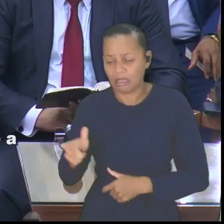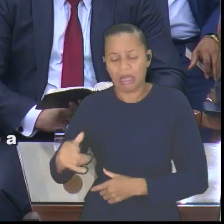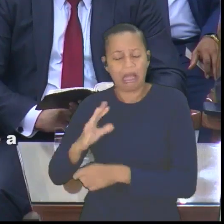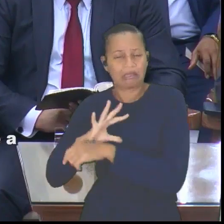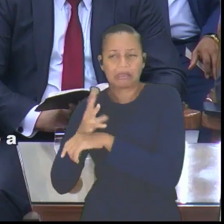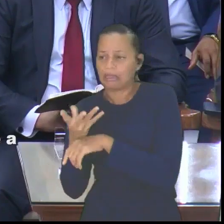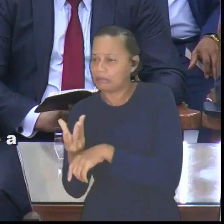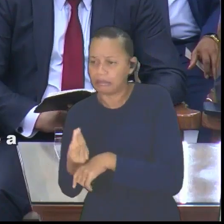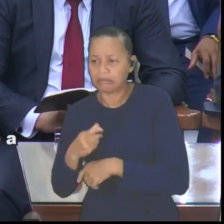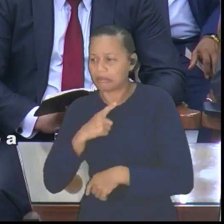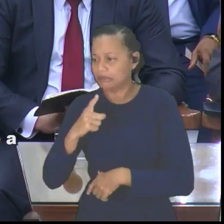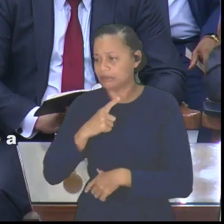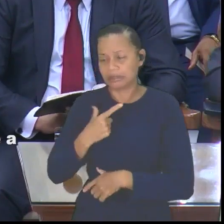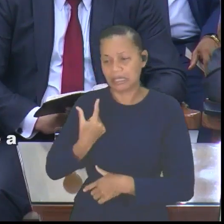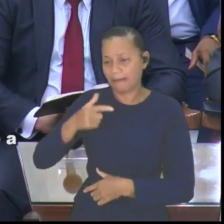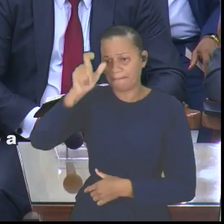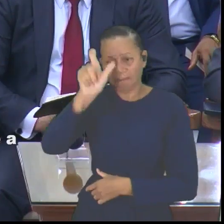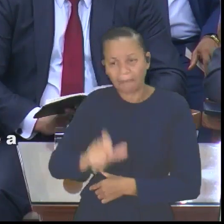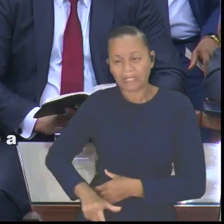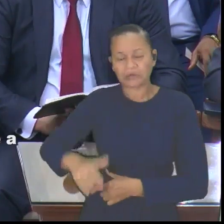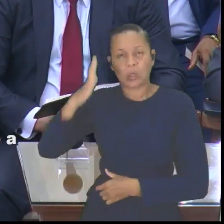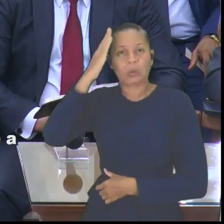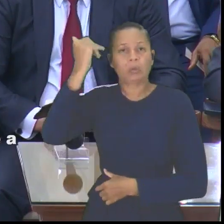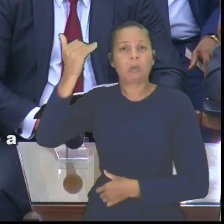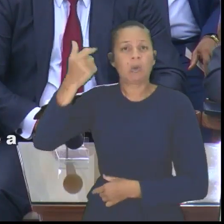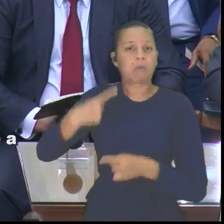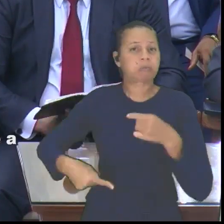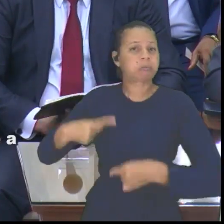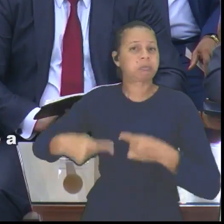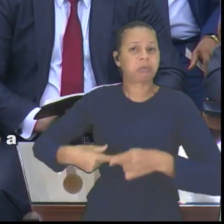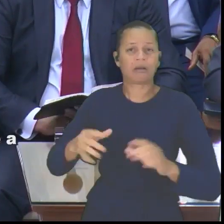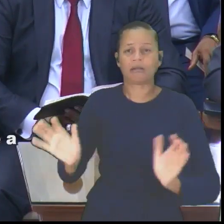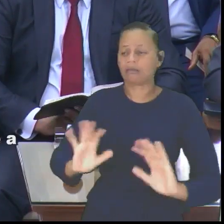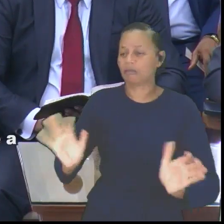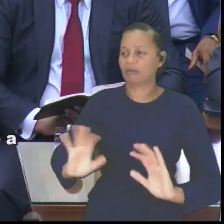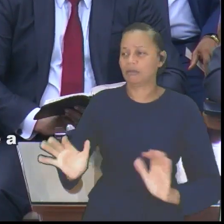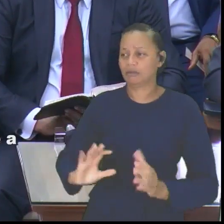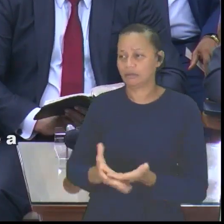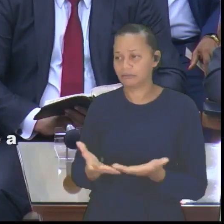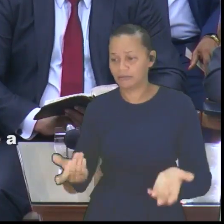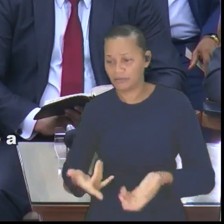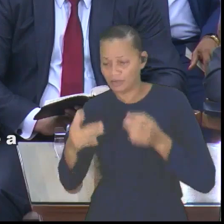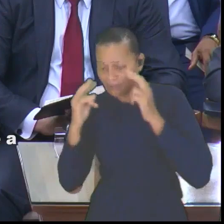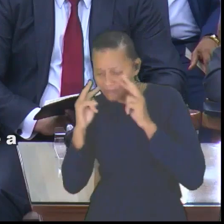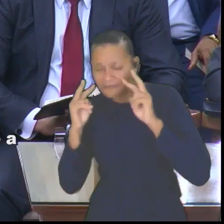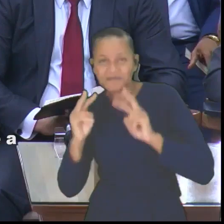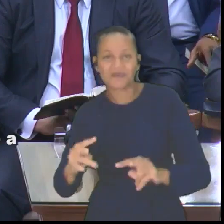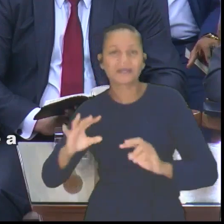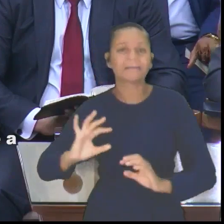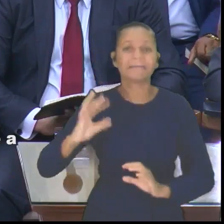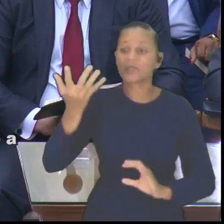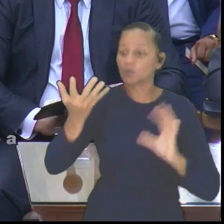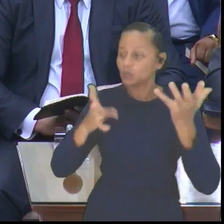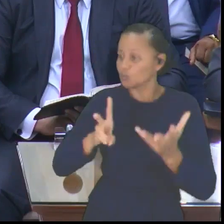A igreja nesses dias, olhando a